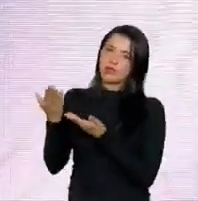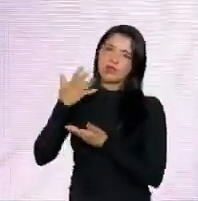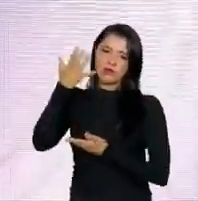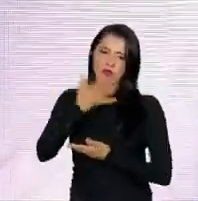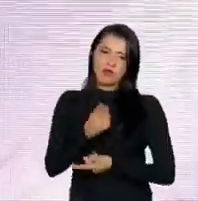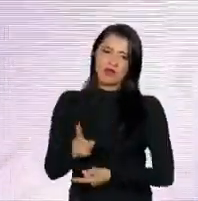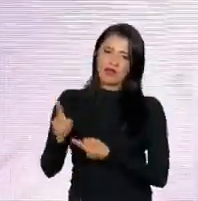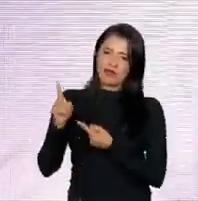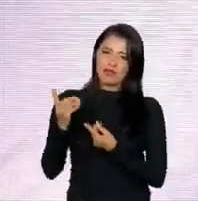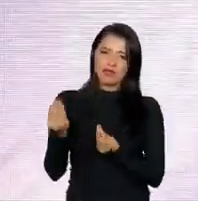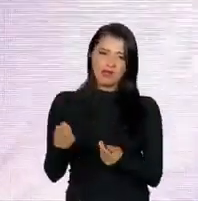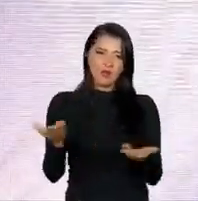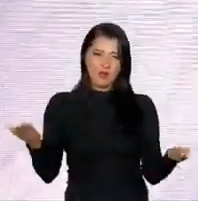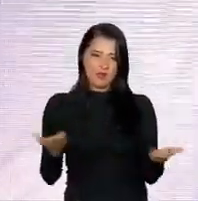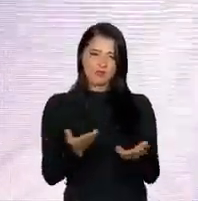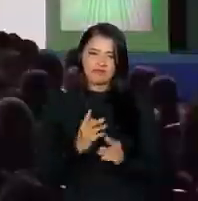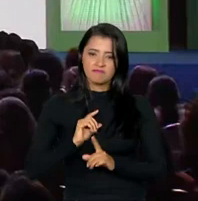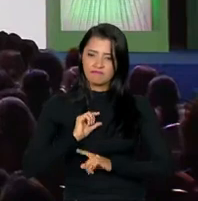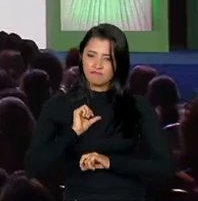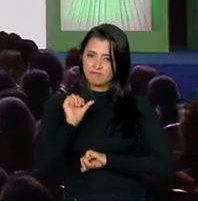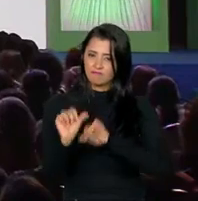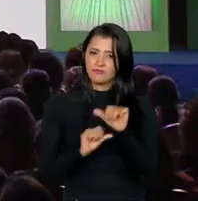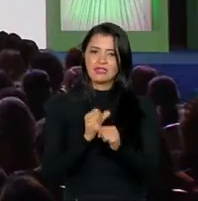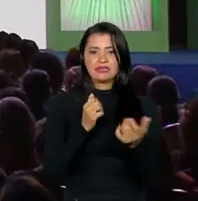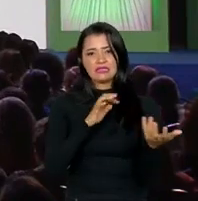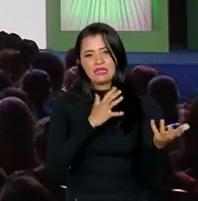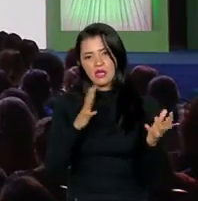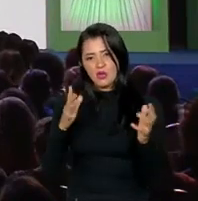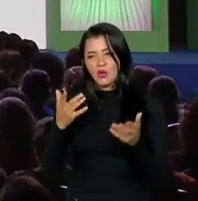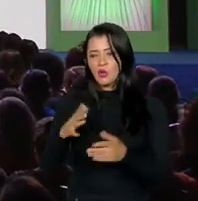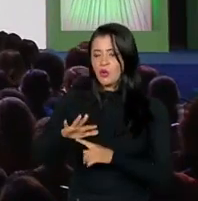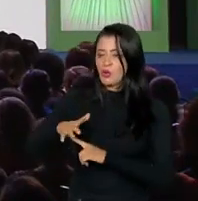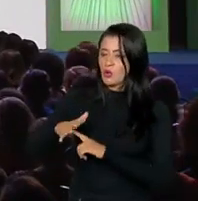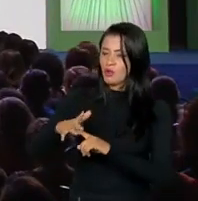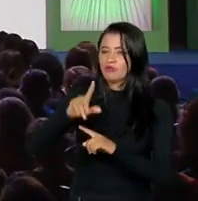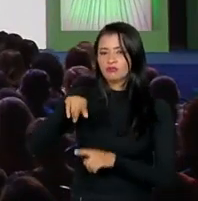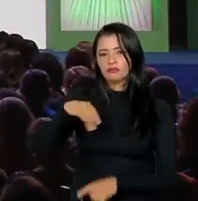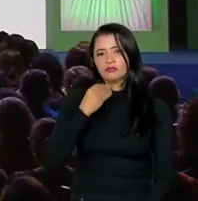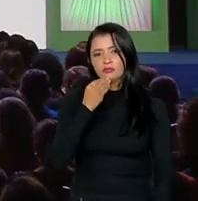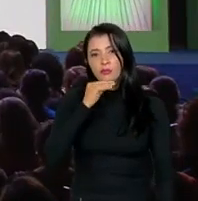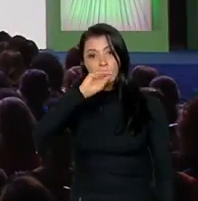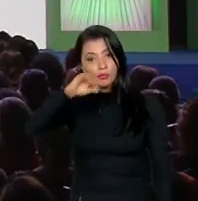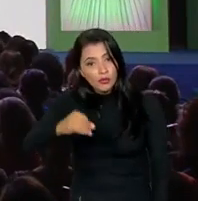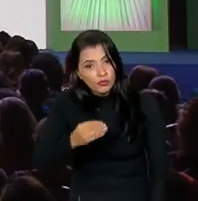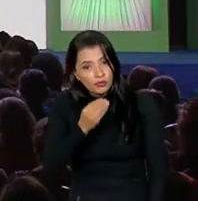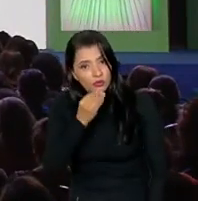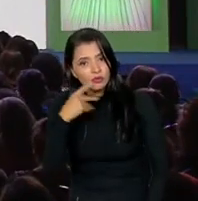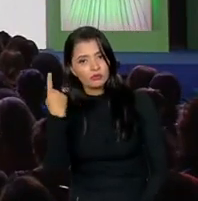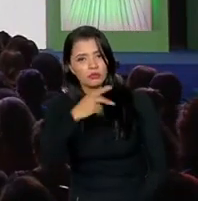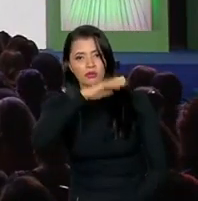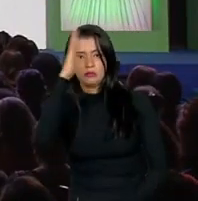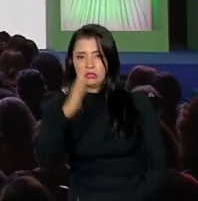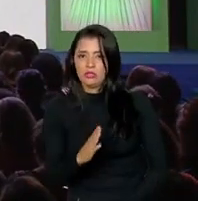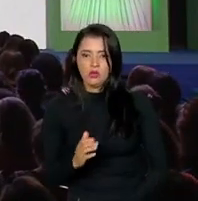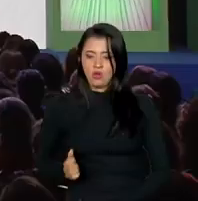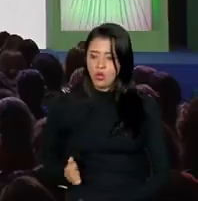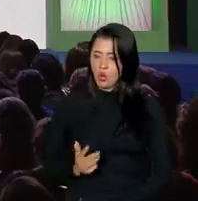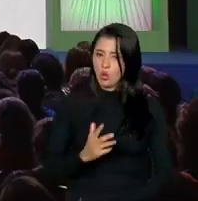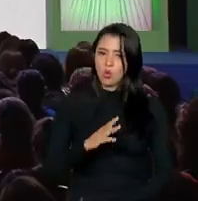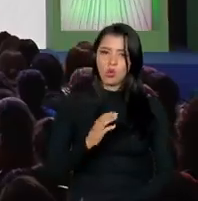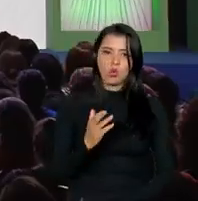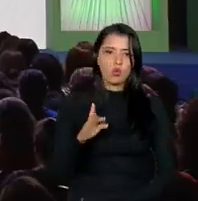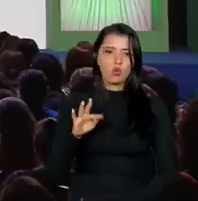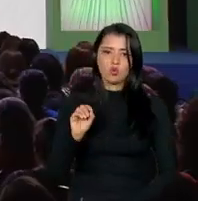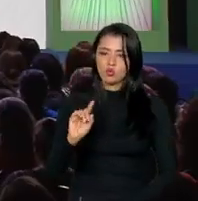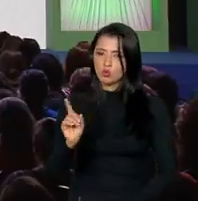essa máxima, né? A transformação ecológica é uma oportunidade para o Brasil e não somente um custo. E quando você